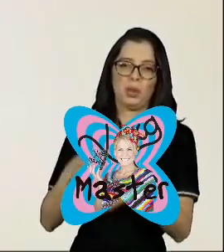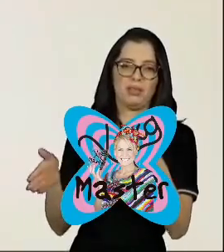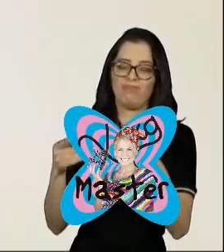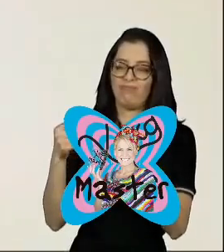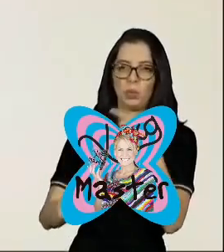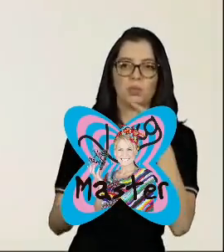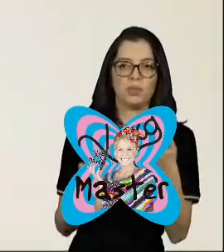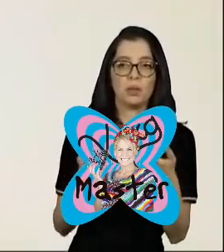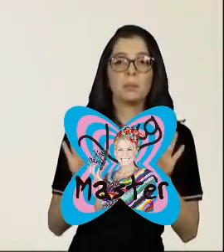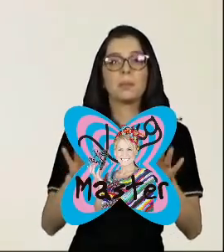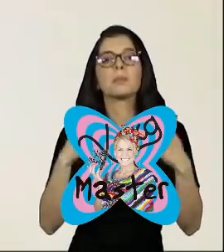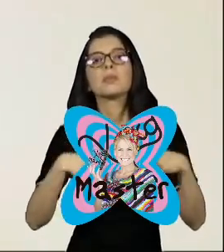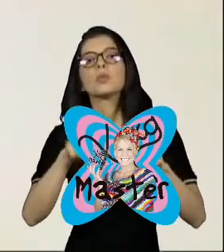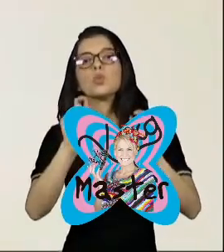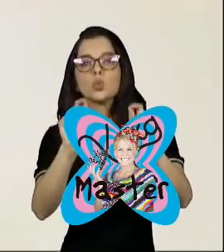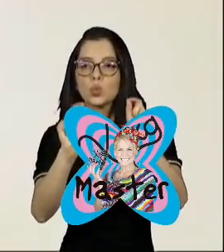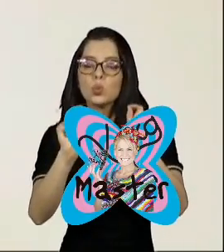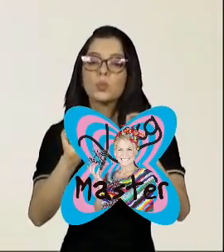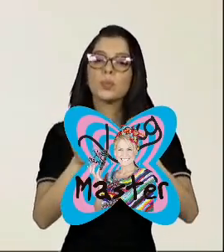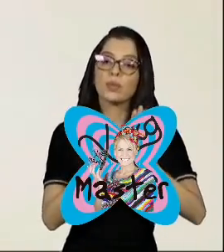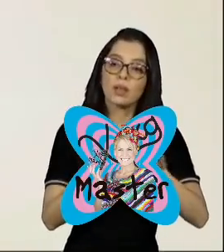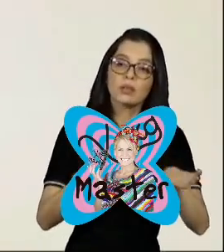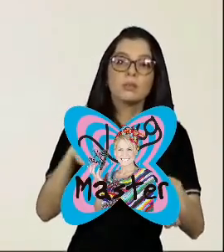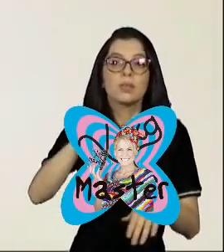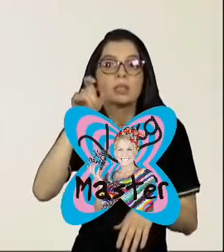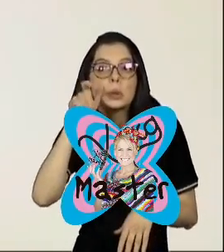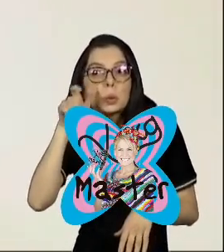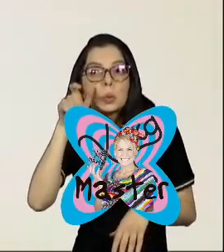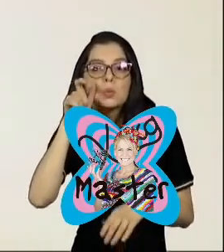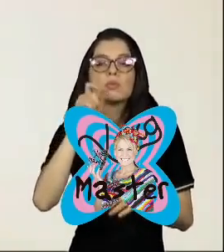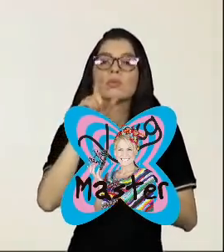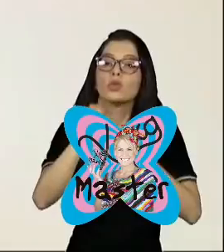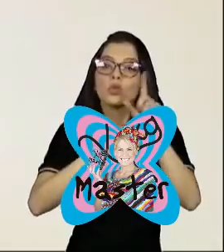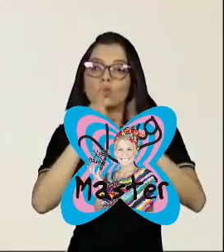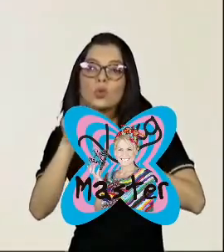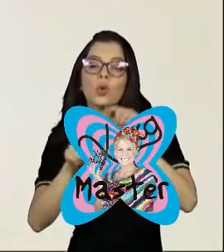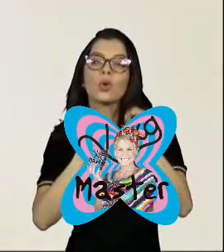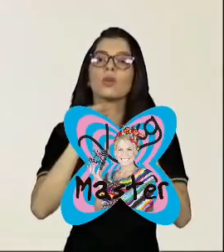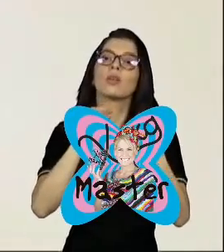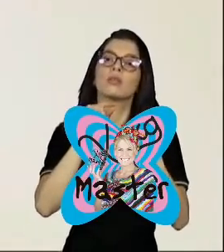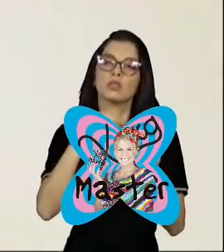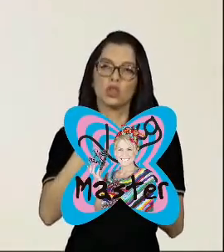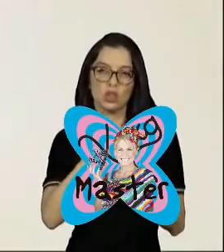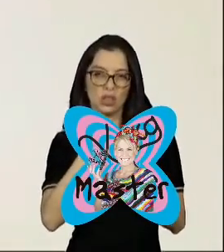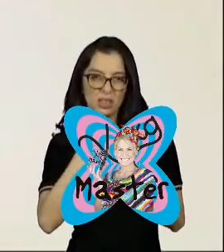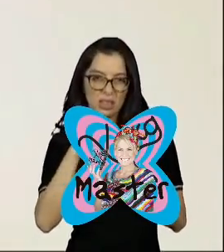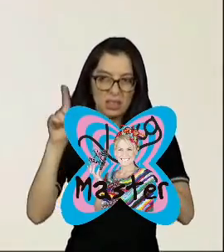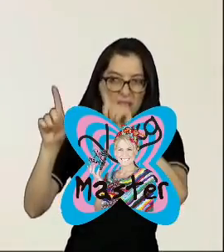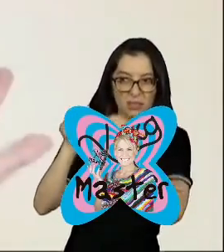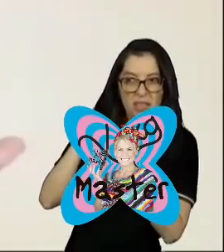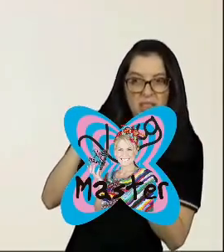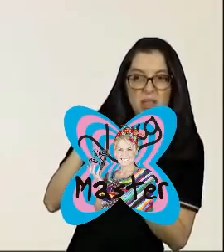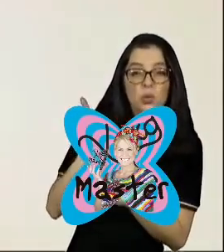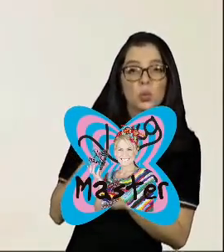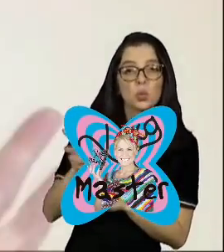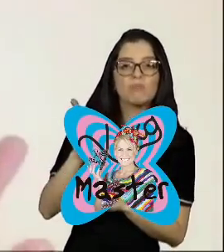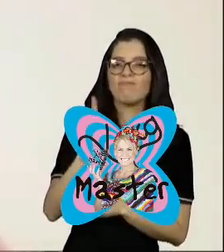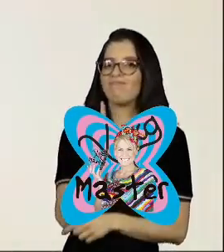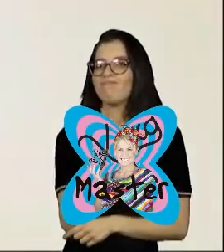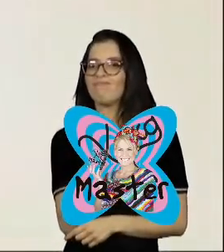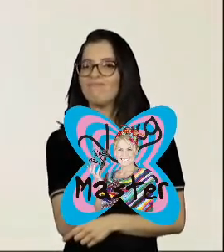a imagem de fazer uma coisa que elas querem ver e elas acabam procurando o que ela quer e não acho que esse formato seja que passam englobar